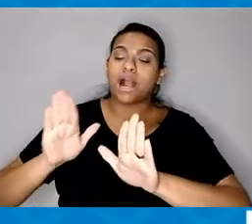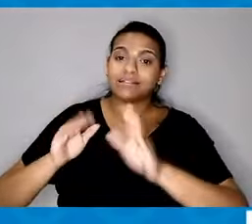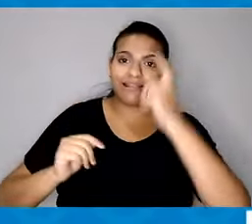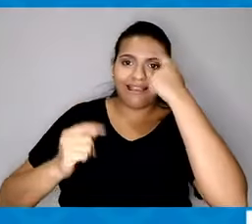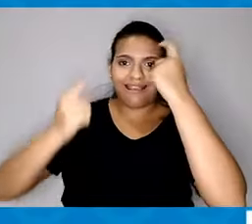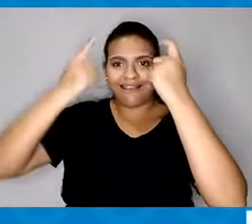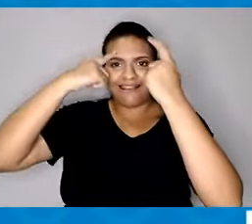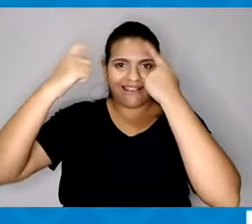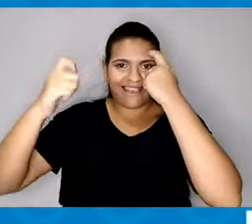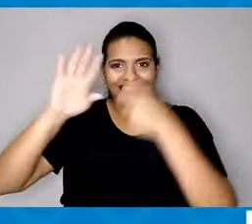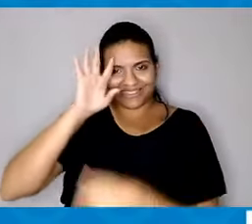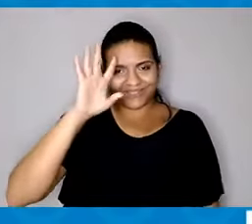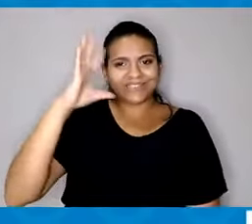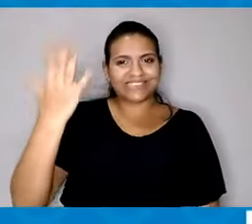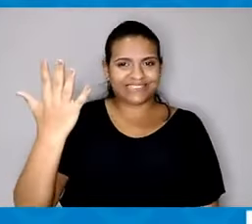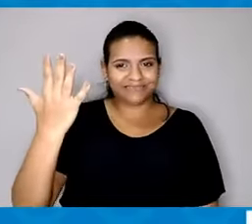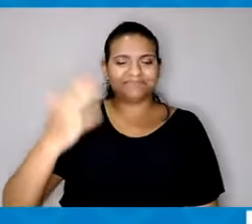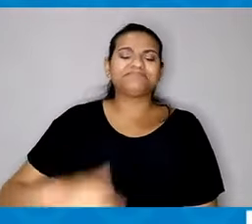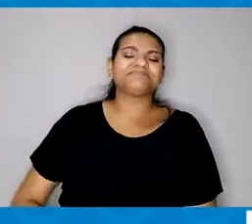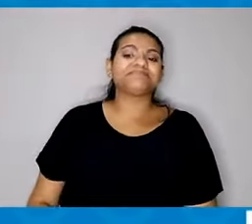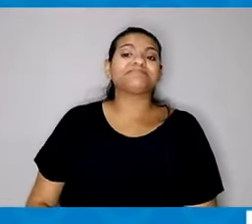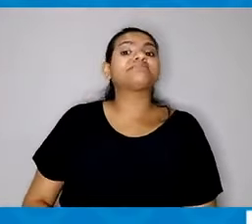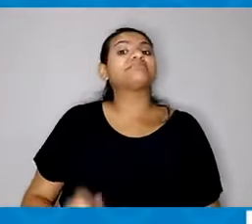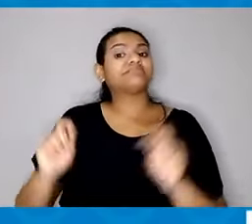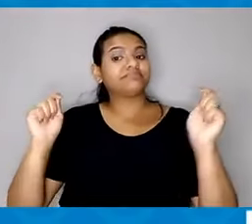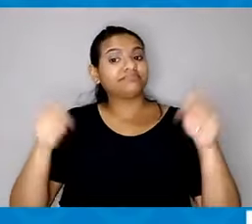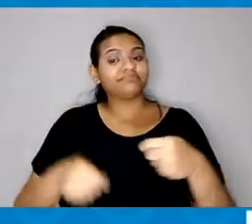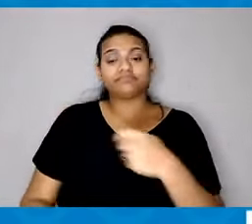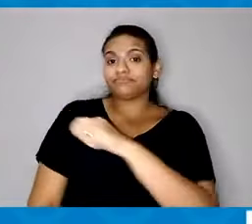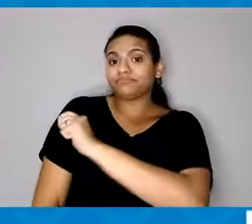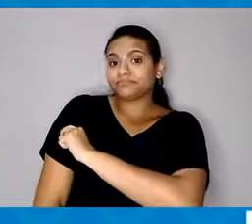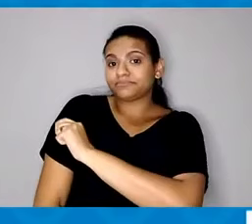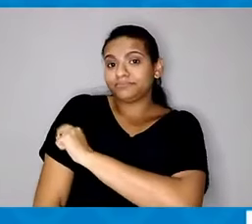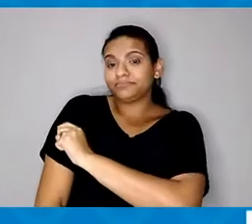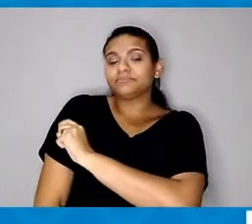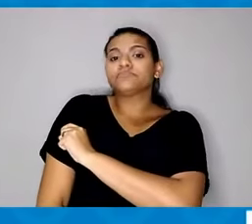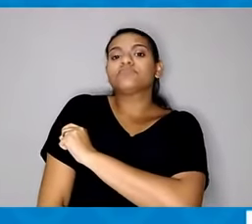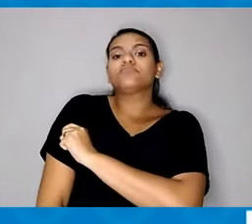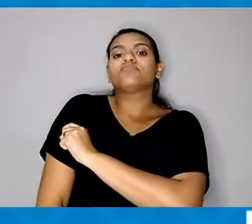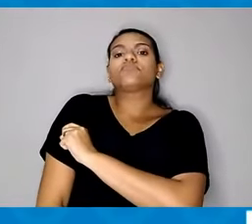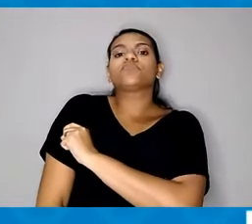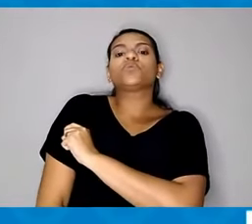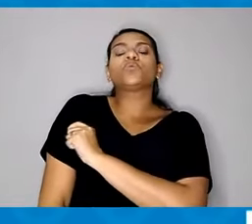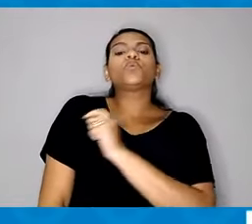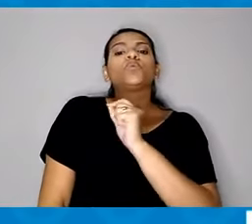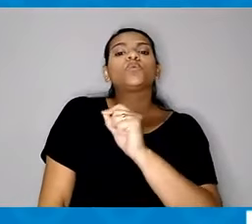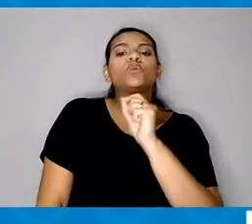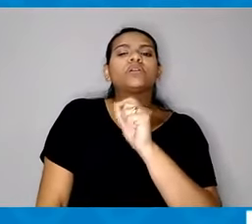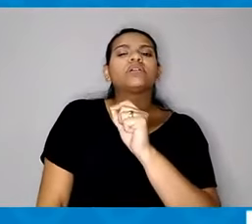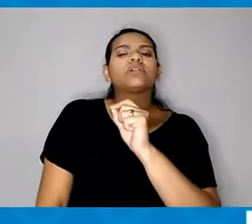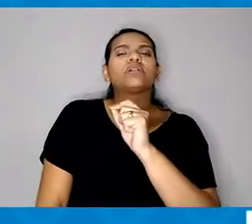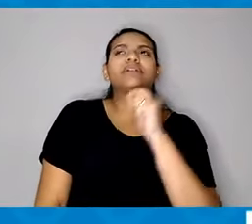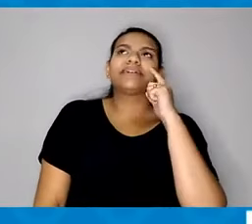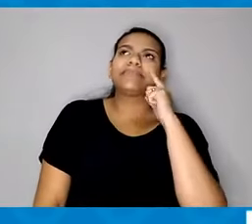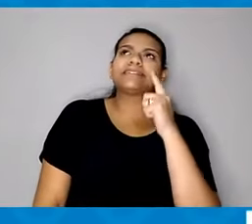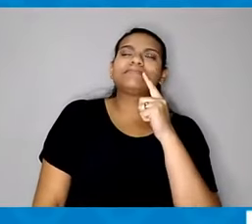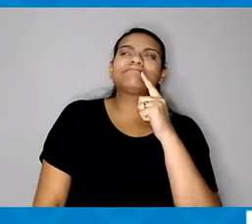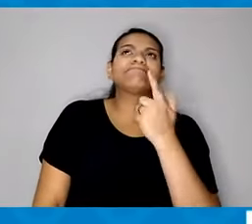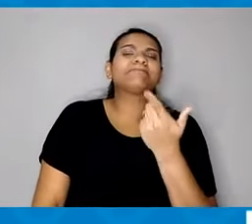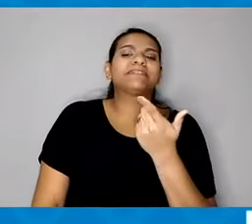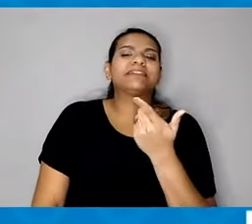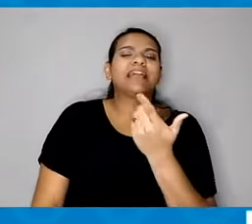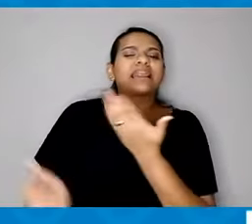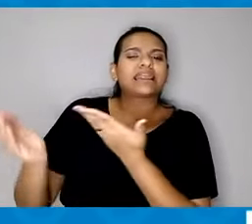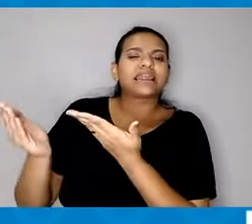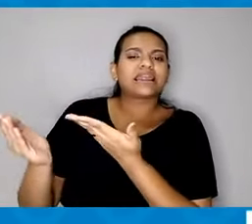inovações possíveis é trazer os estudantes para mais perto dos problemas de gestão da própria